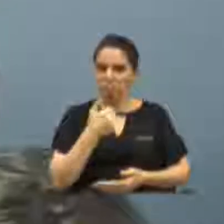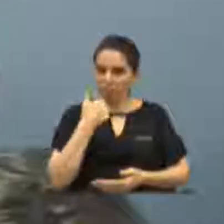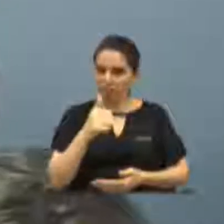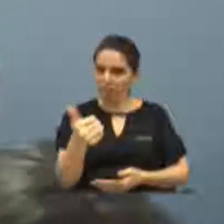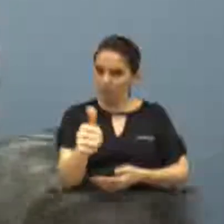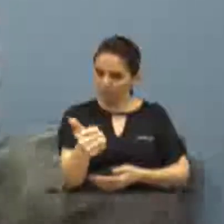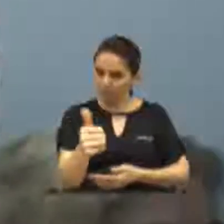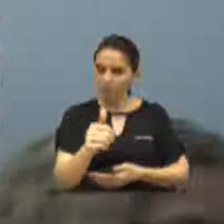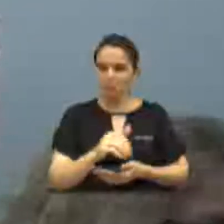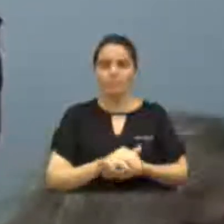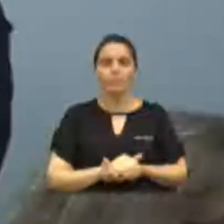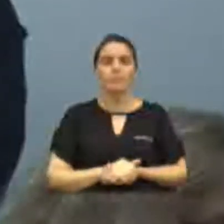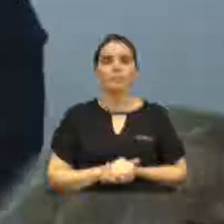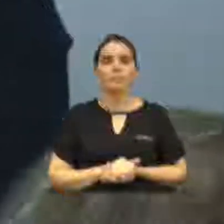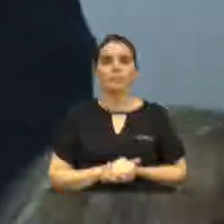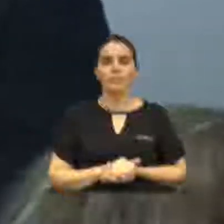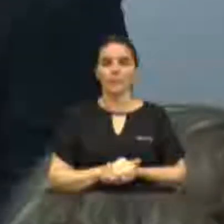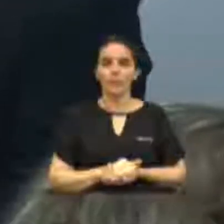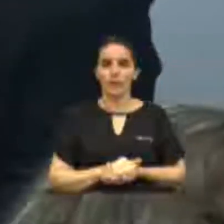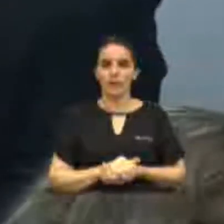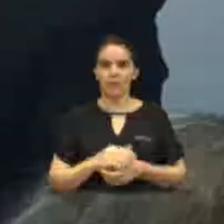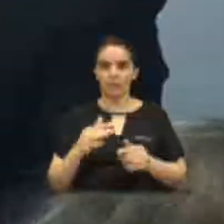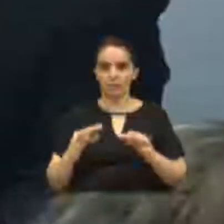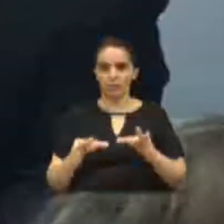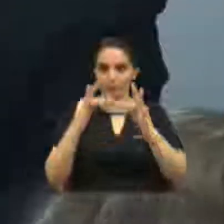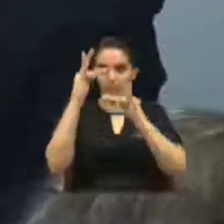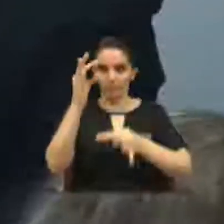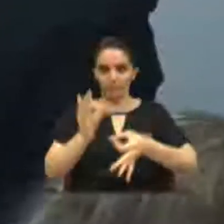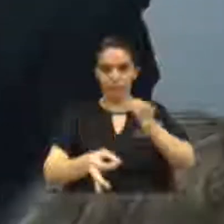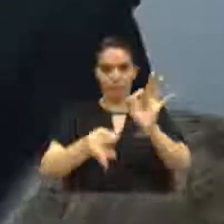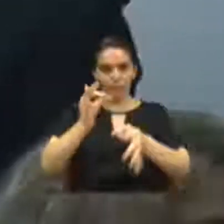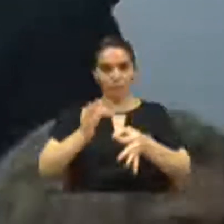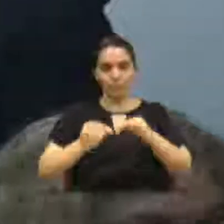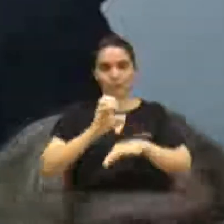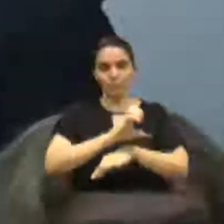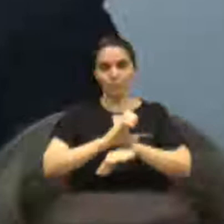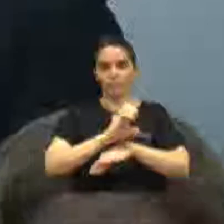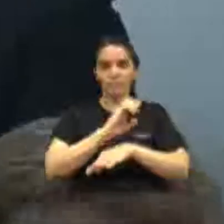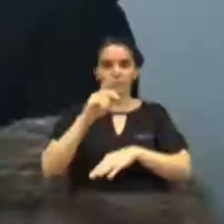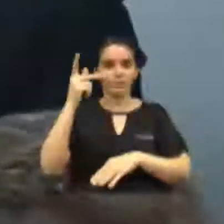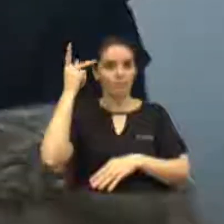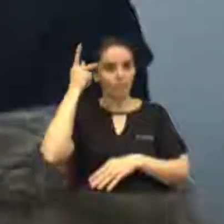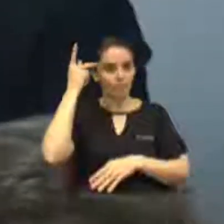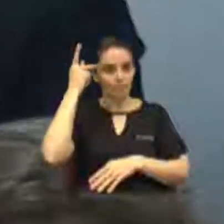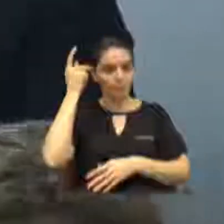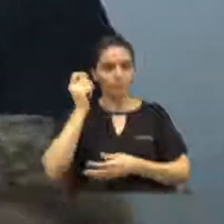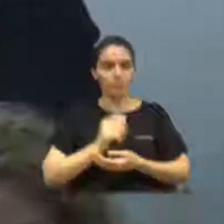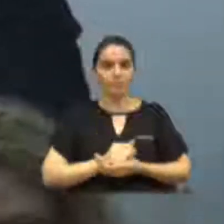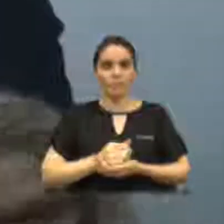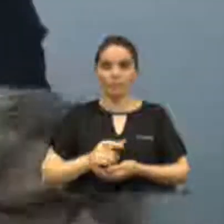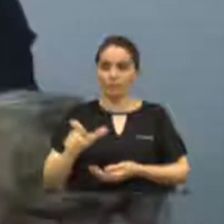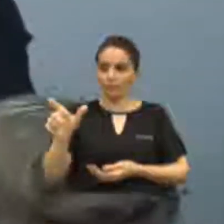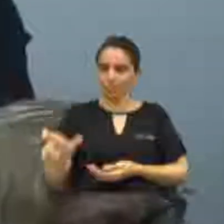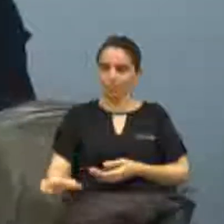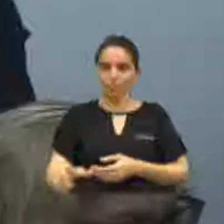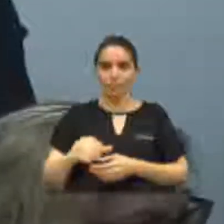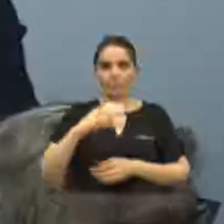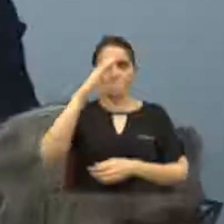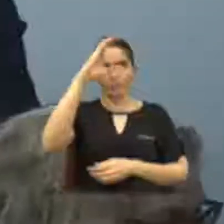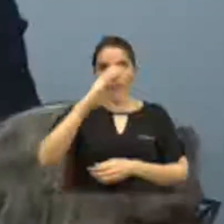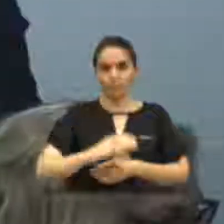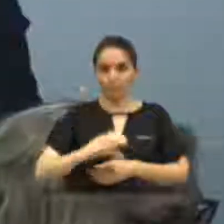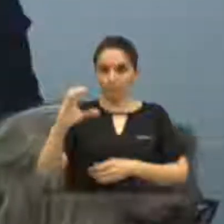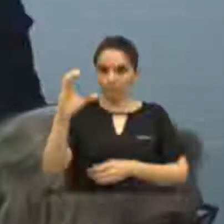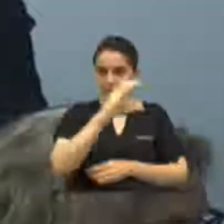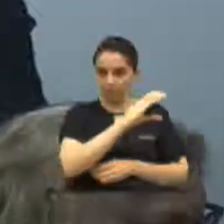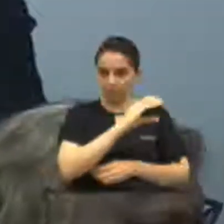Unidade Judiciária Eficiente, pelo Tribunal de Justiça do Estado de São Paulo. Adriana é católica, praticante, se dedica a